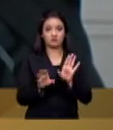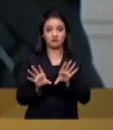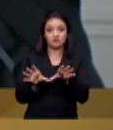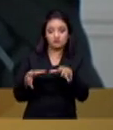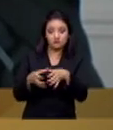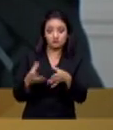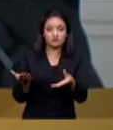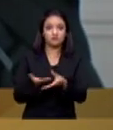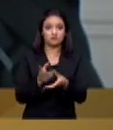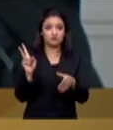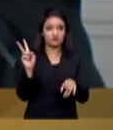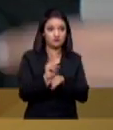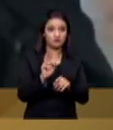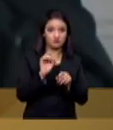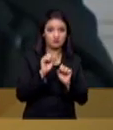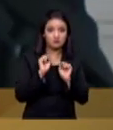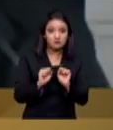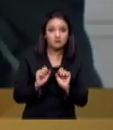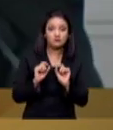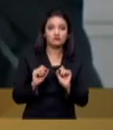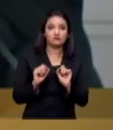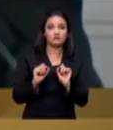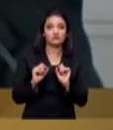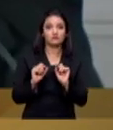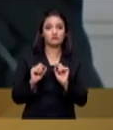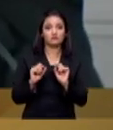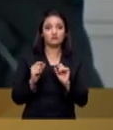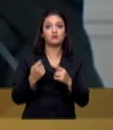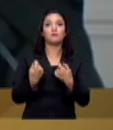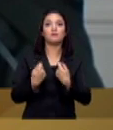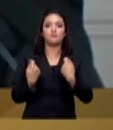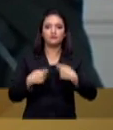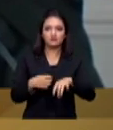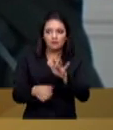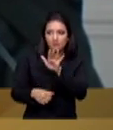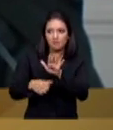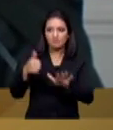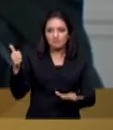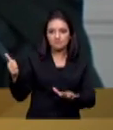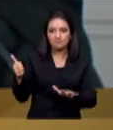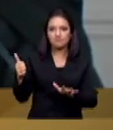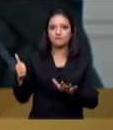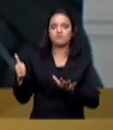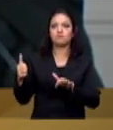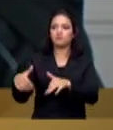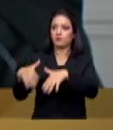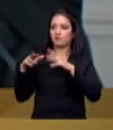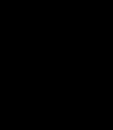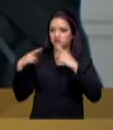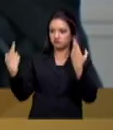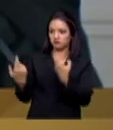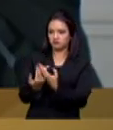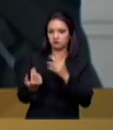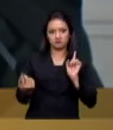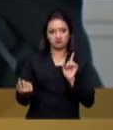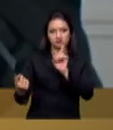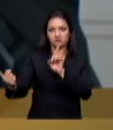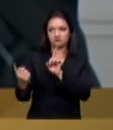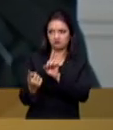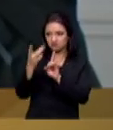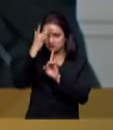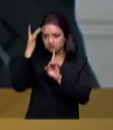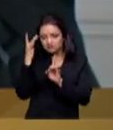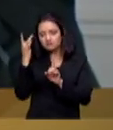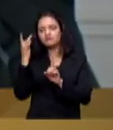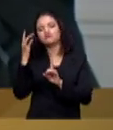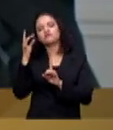só poderá ser concedida após audiência do representante judicial da pessoa jurídica de direito público, que deverá se